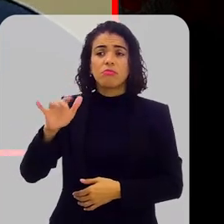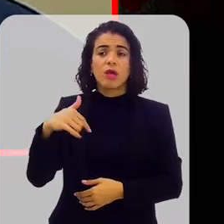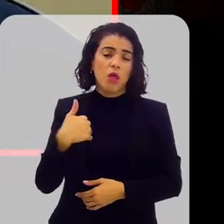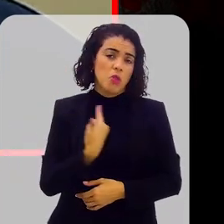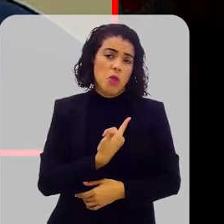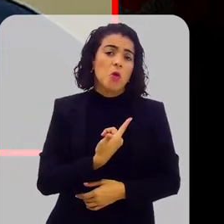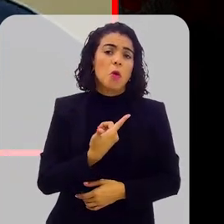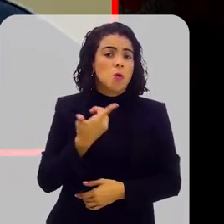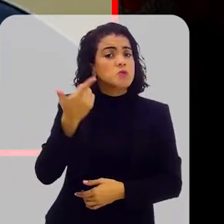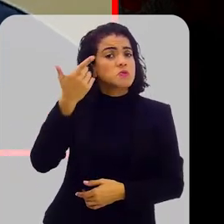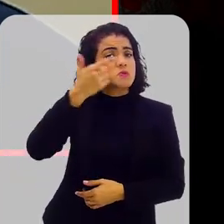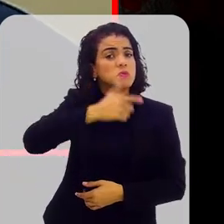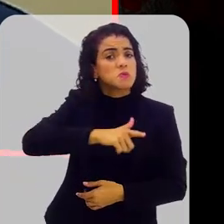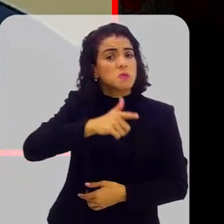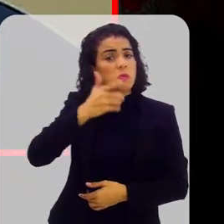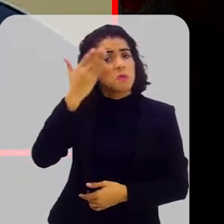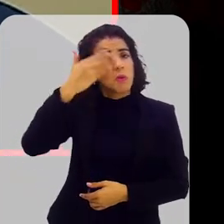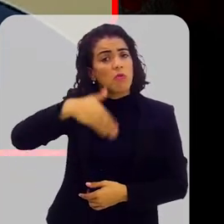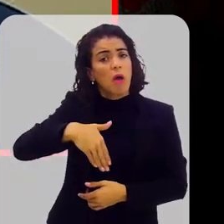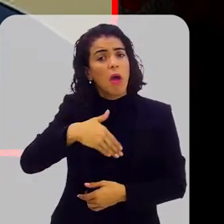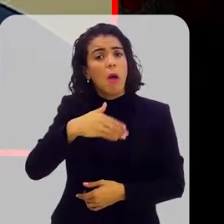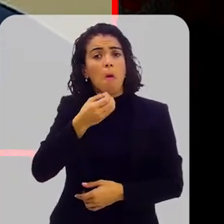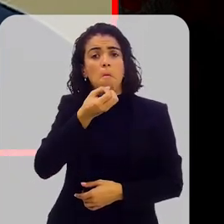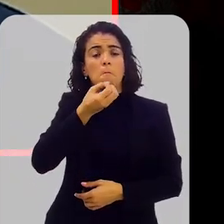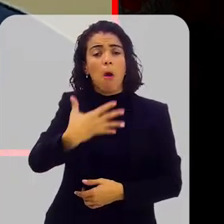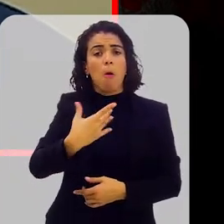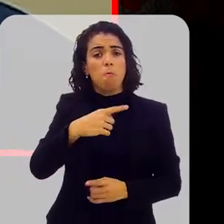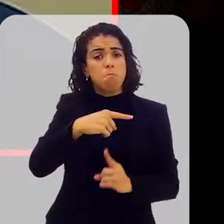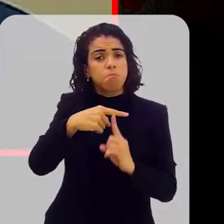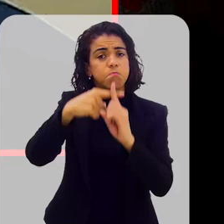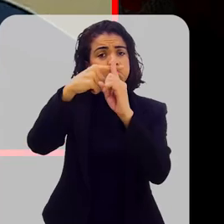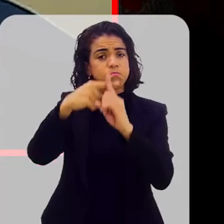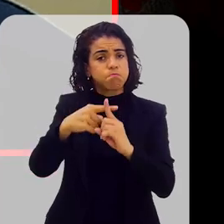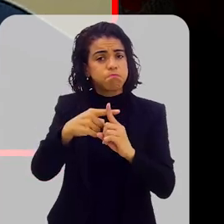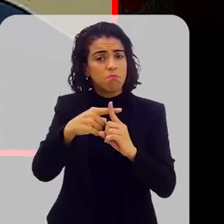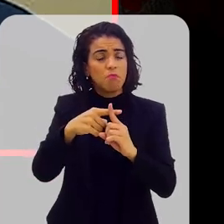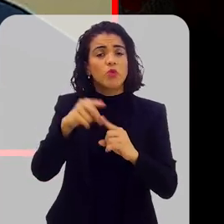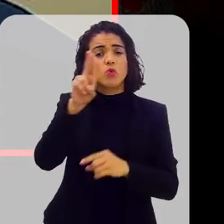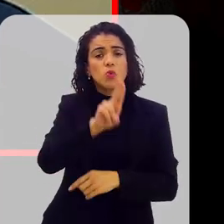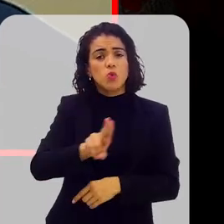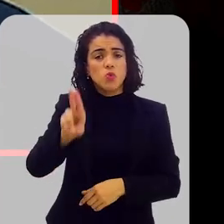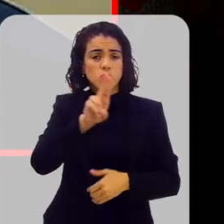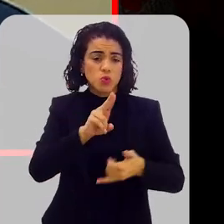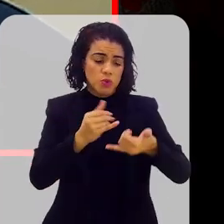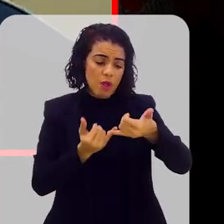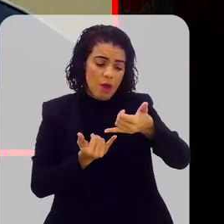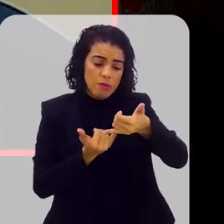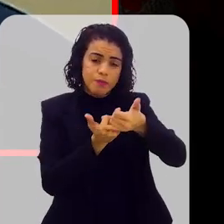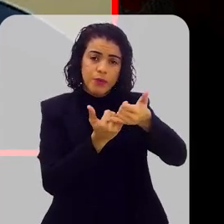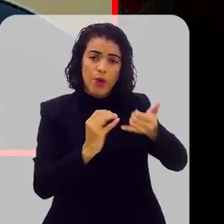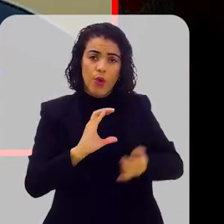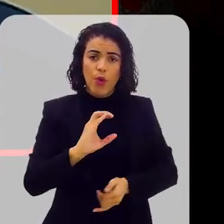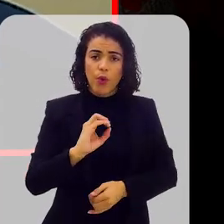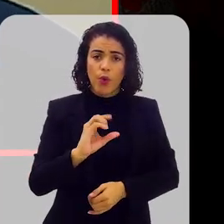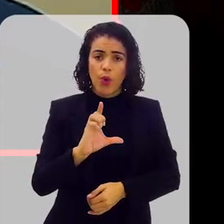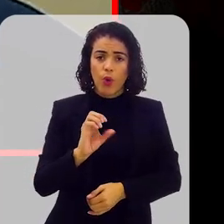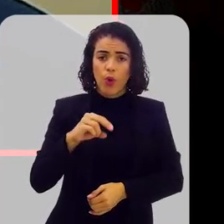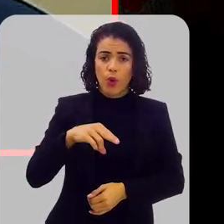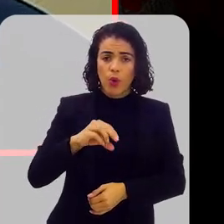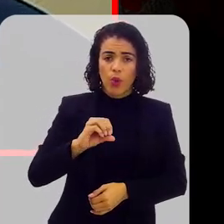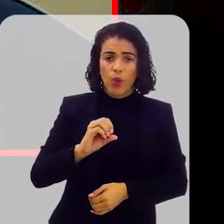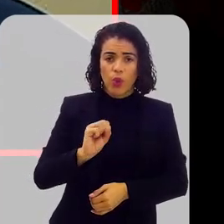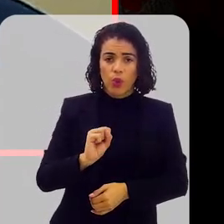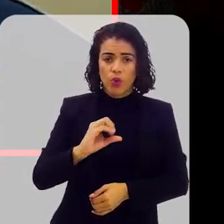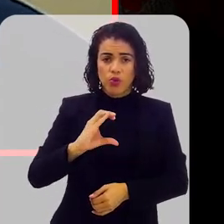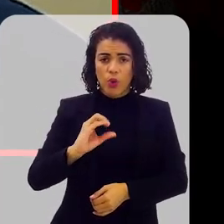Europa, que não conseguiu mostrar um benefício da colonoscopia como forma de rastreamento e diminuição de